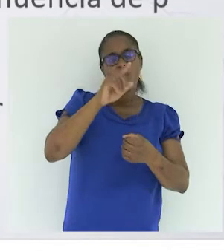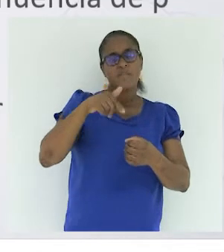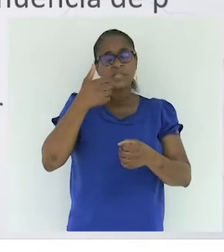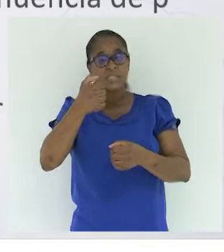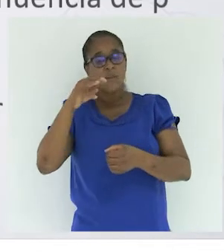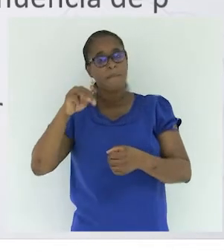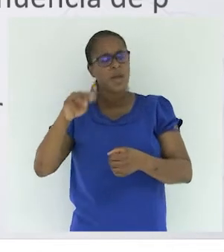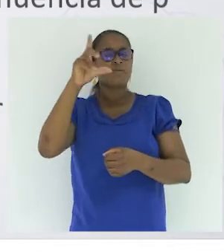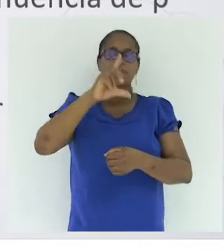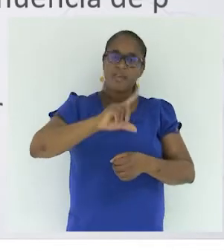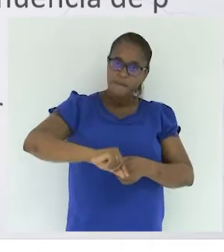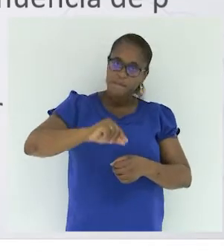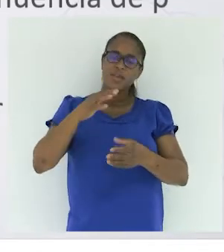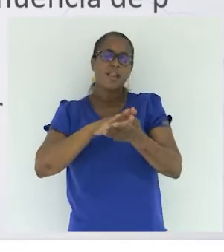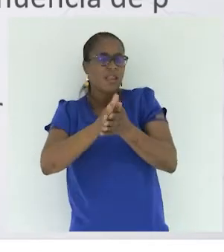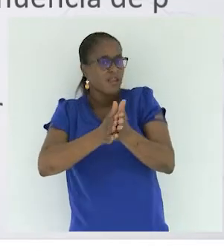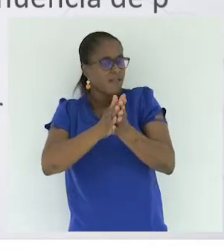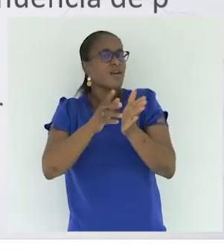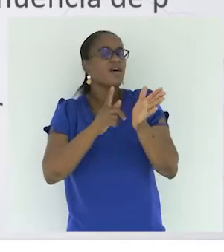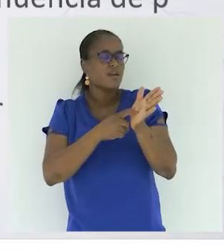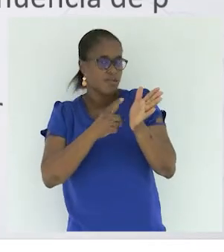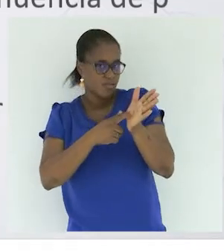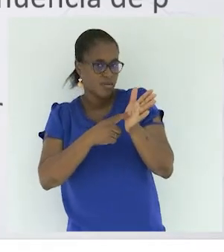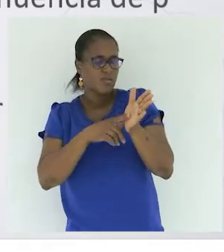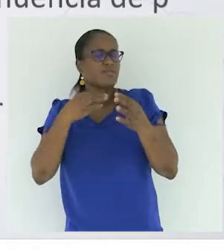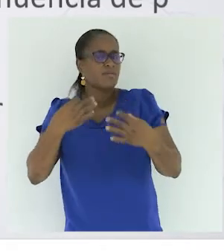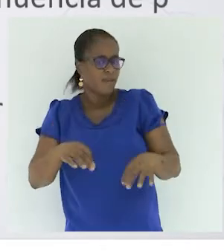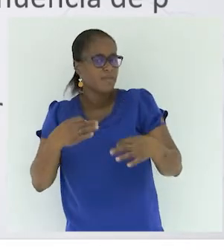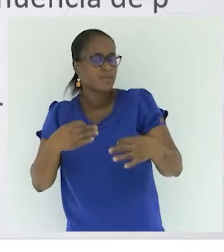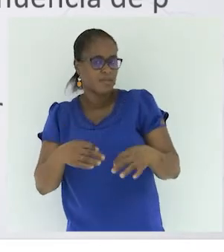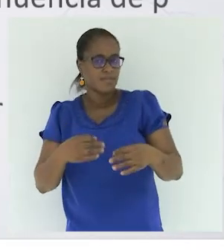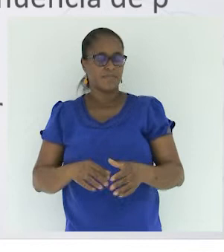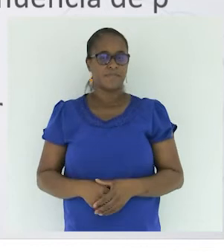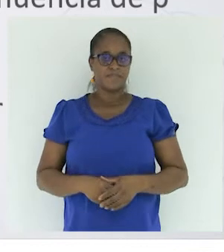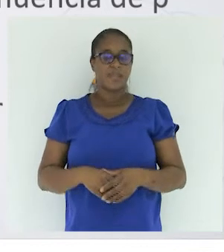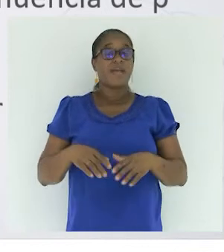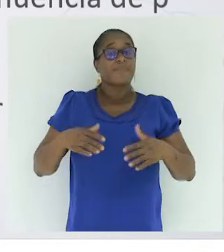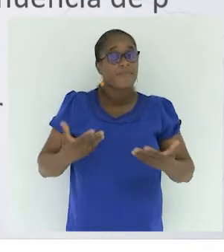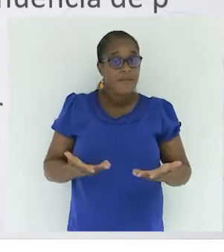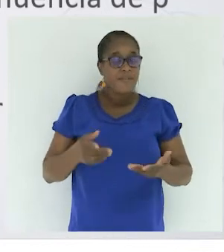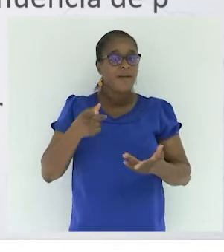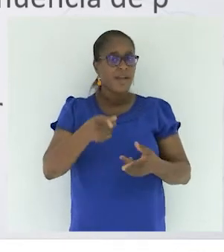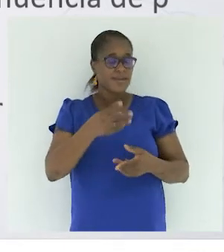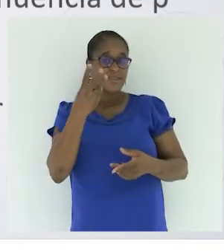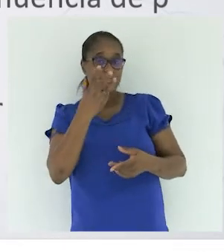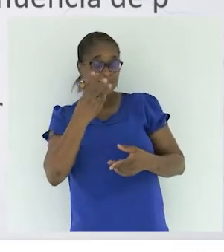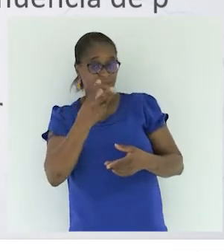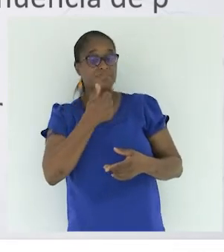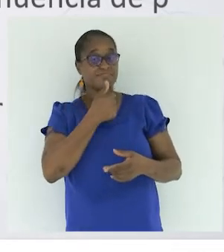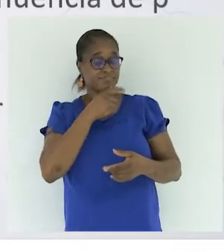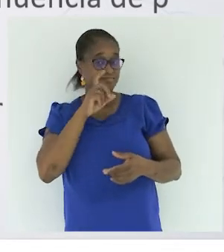metro e também higienizar as mãos frequentemente. Então, essas 3